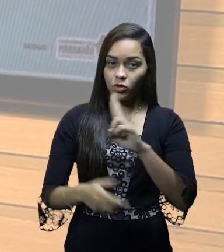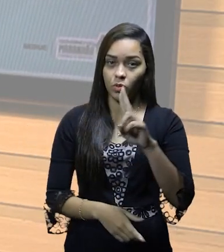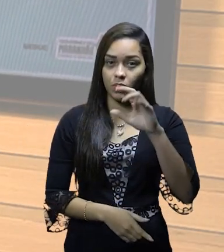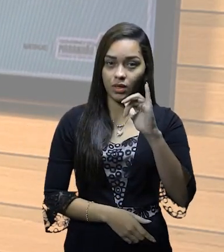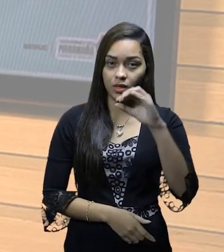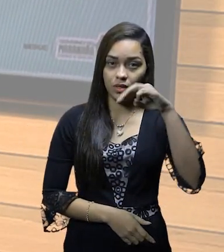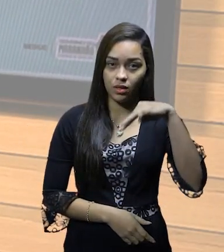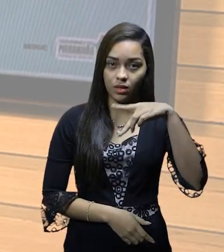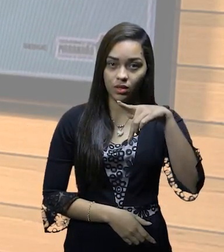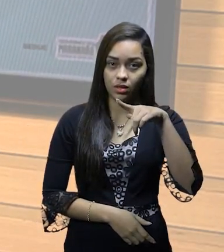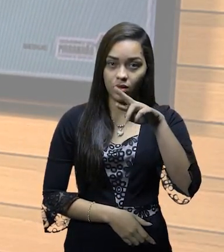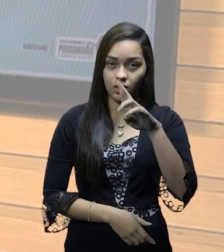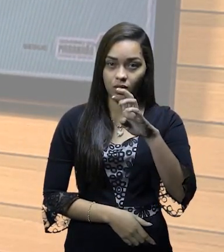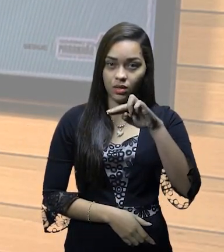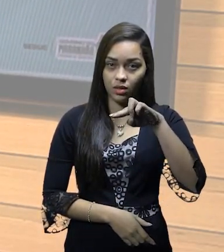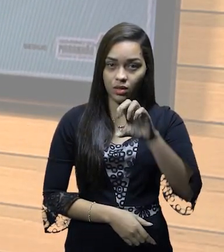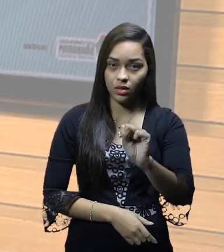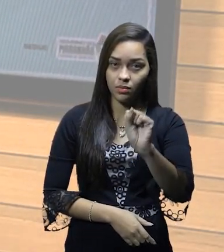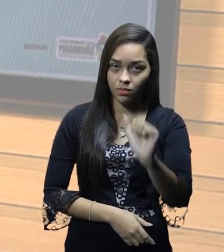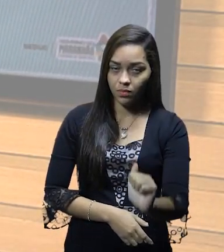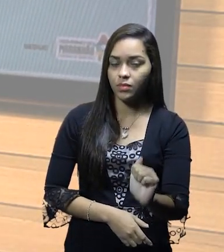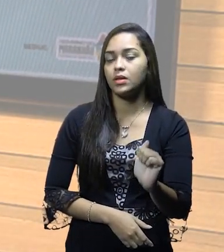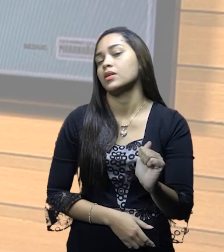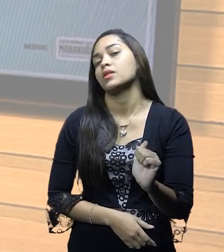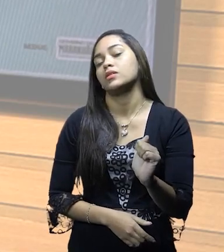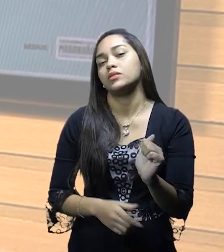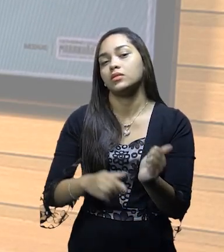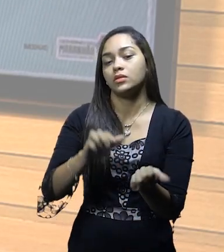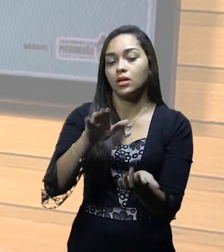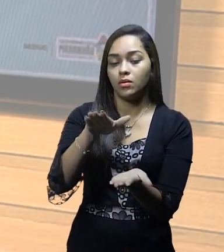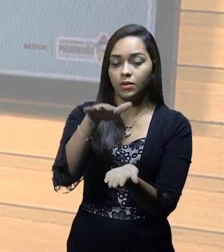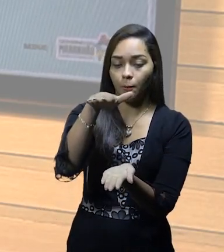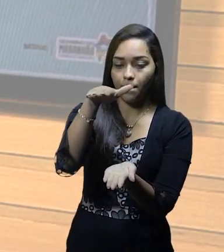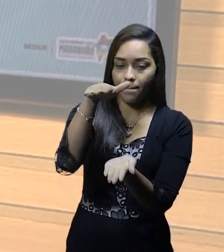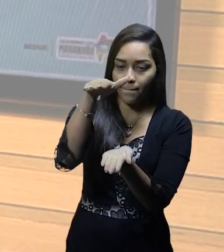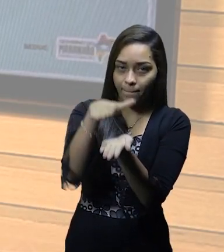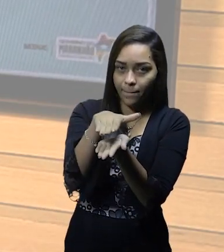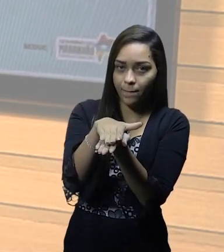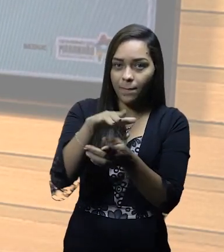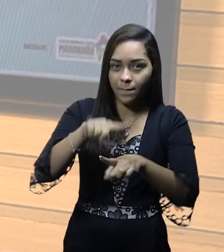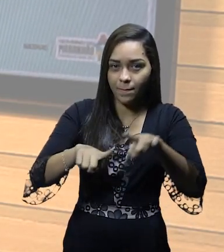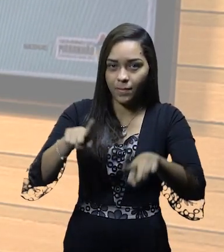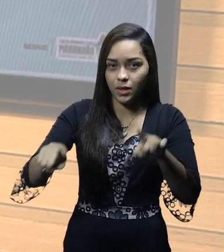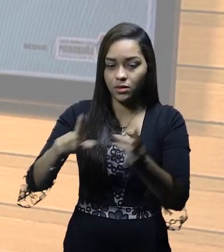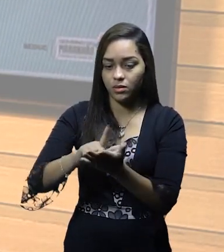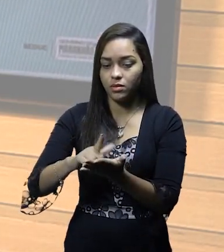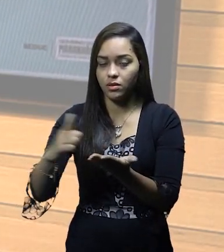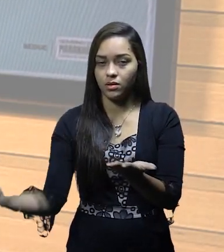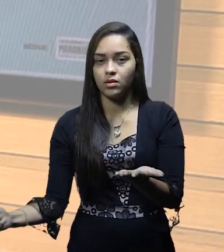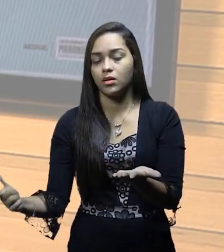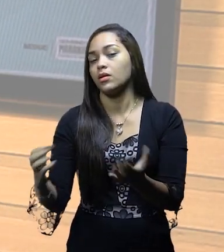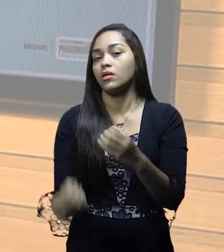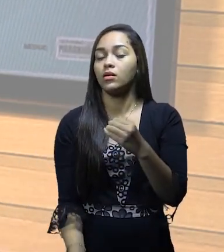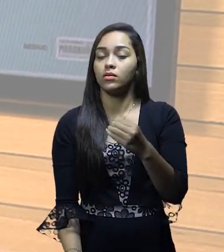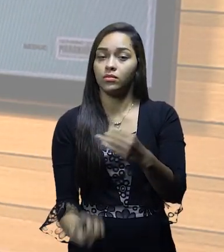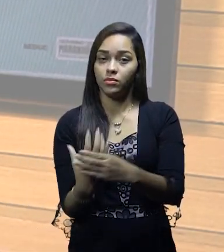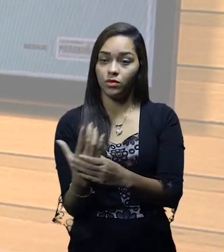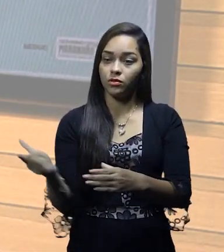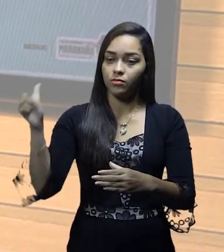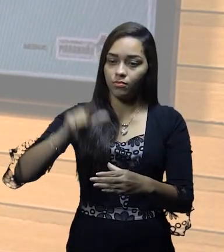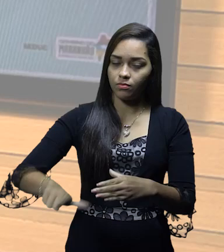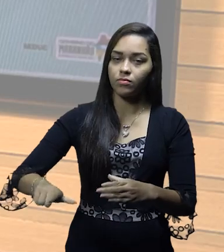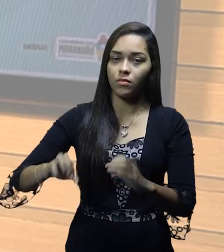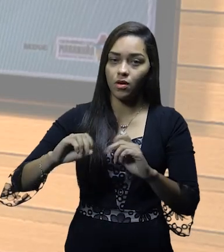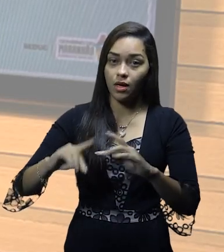imprensa, o nome é imprensa porque é prensa, né, prensado, o material era prensado e era